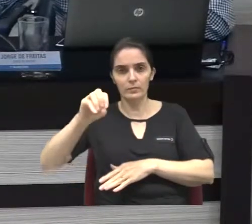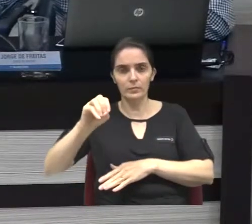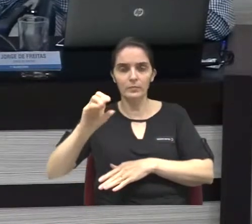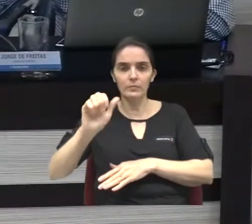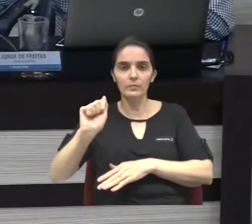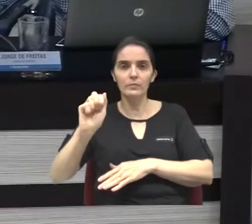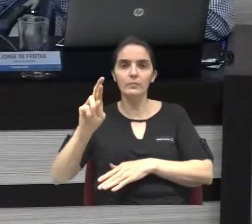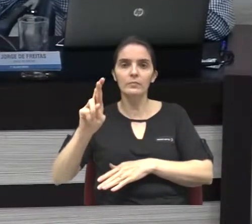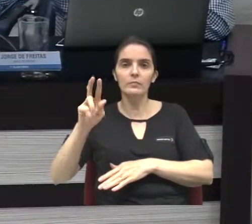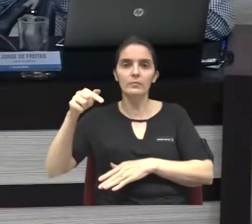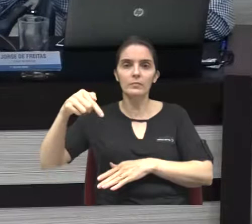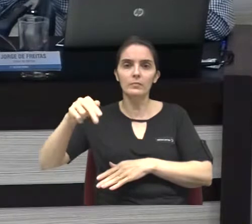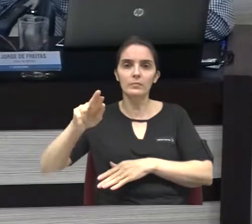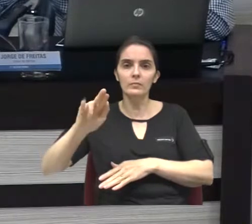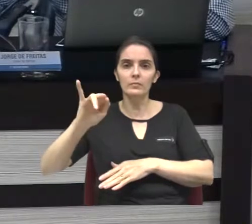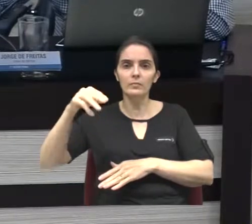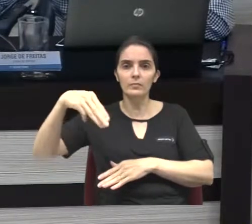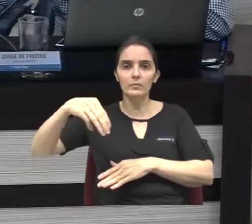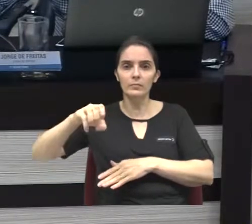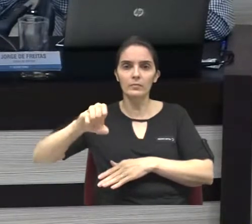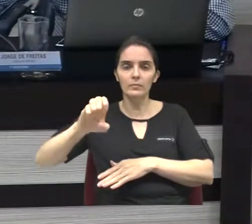no Jardim Odécio Degã.